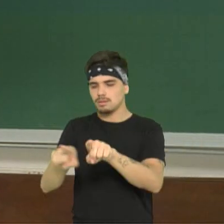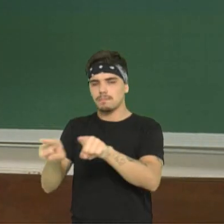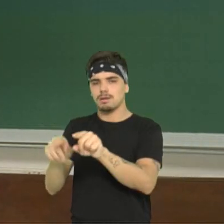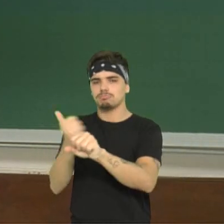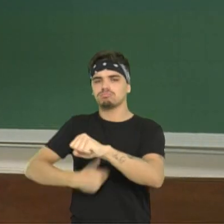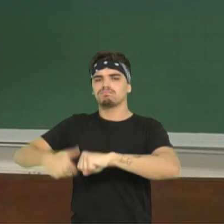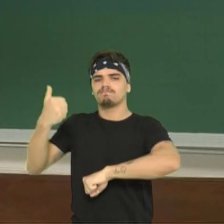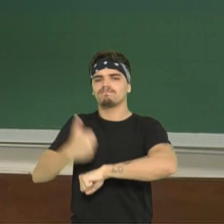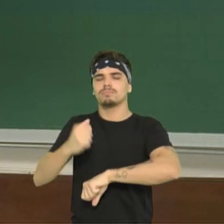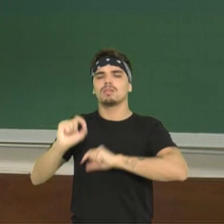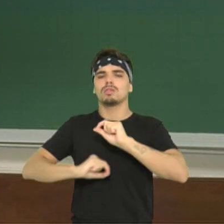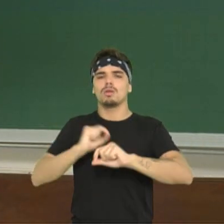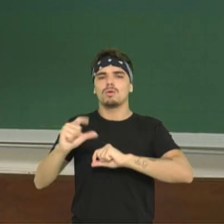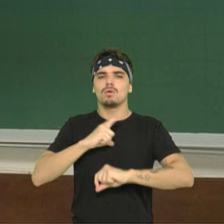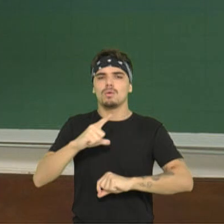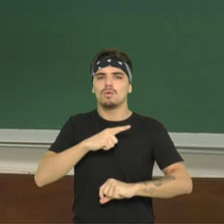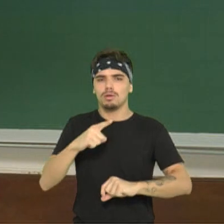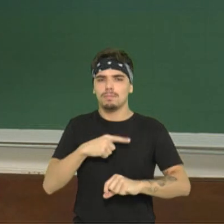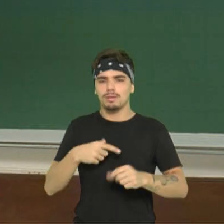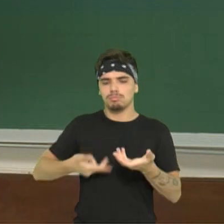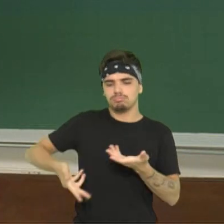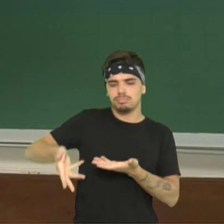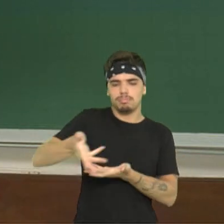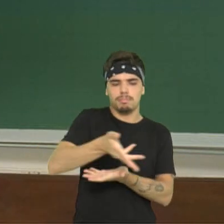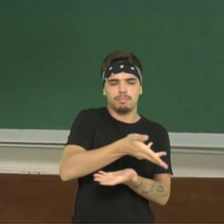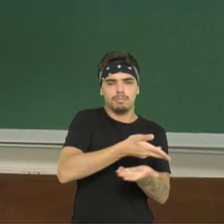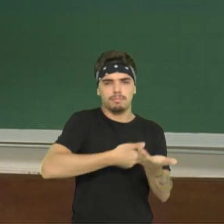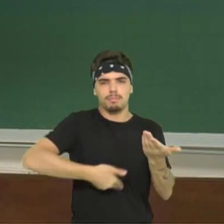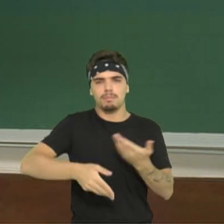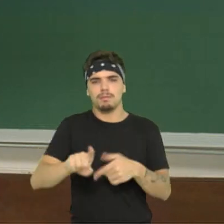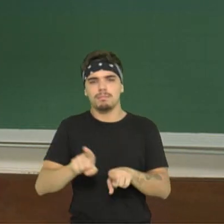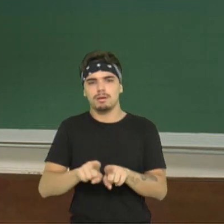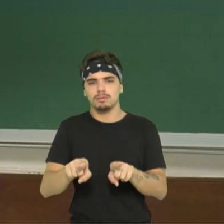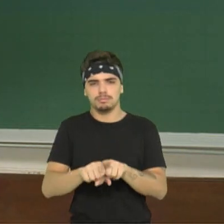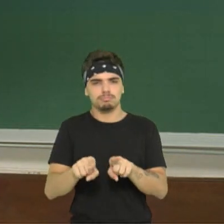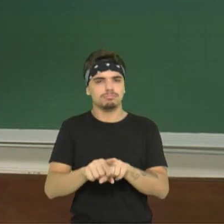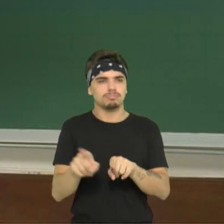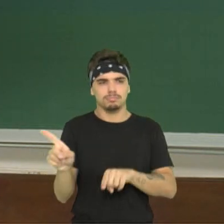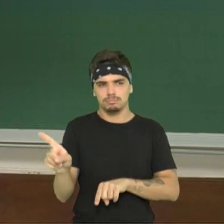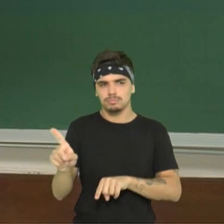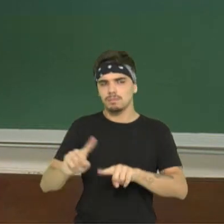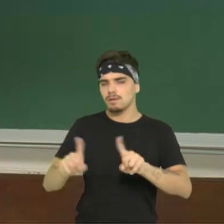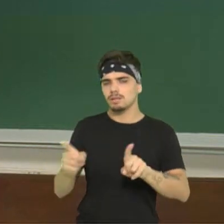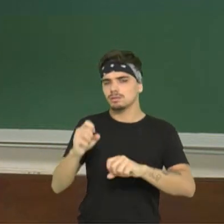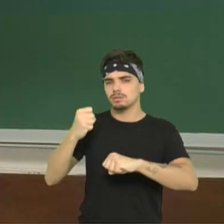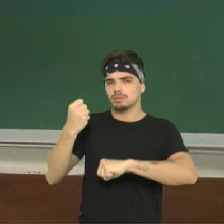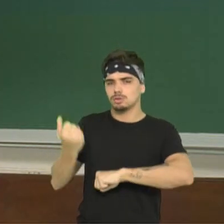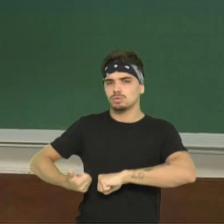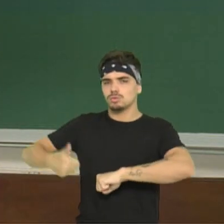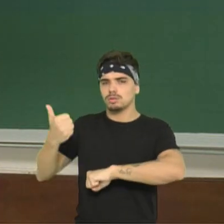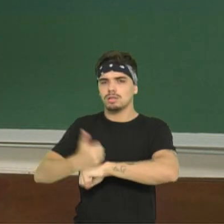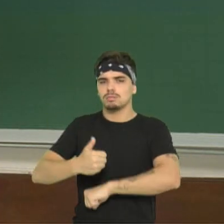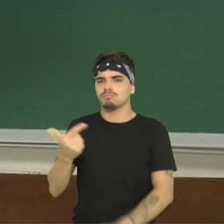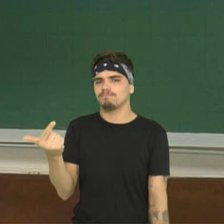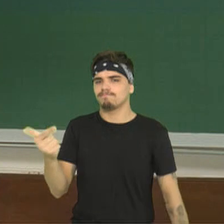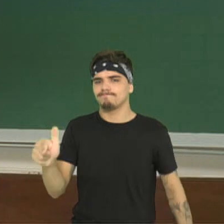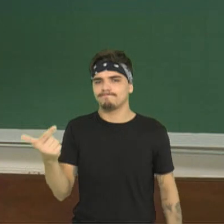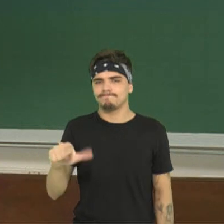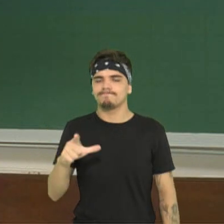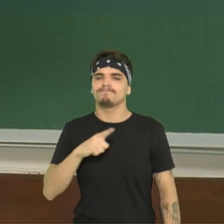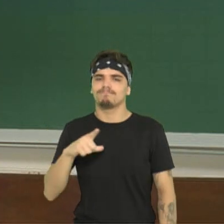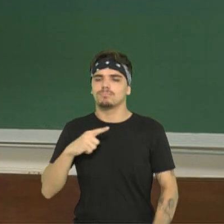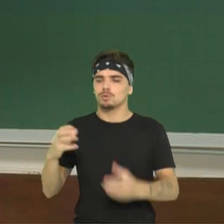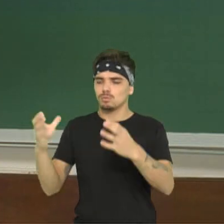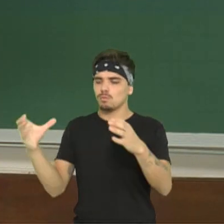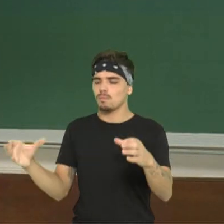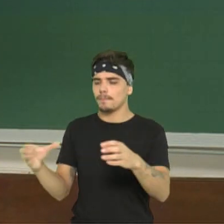prezam pela rotatividade, pelo pluripartidarismo. E no totalitarismo isso não existe, há um